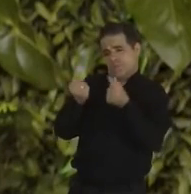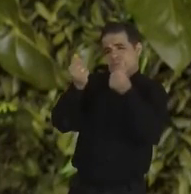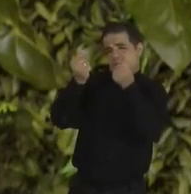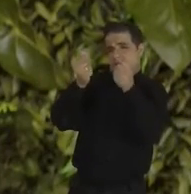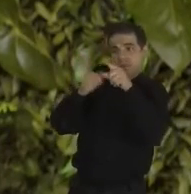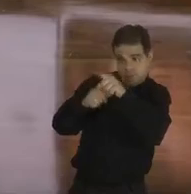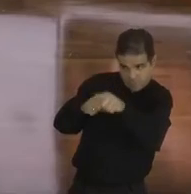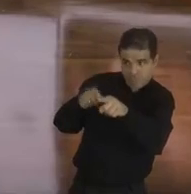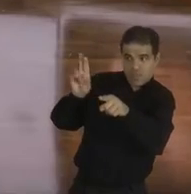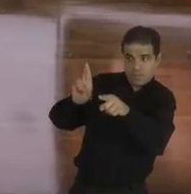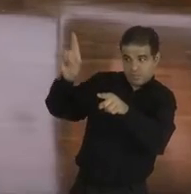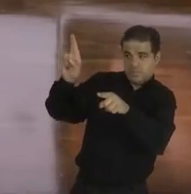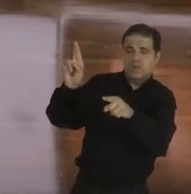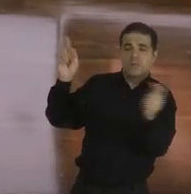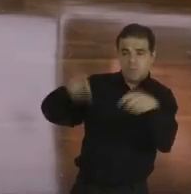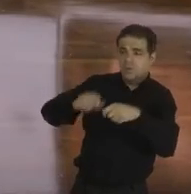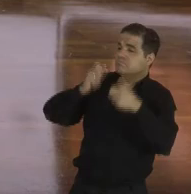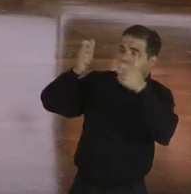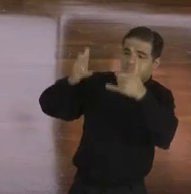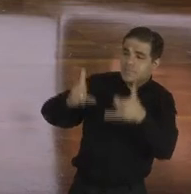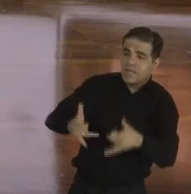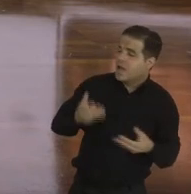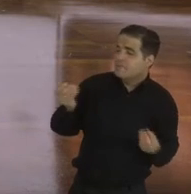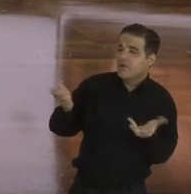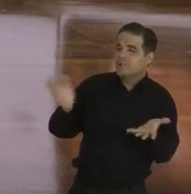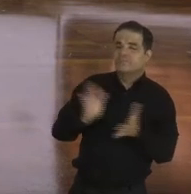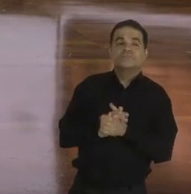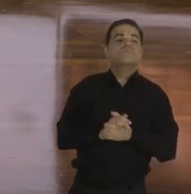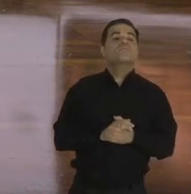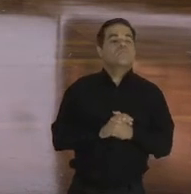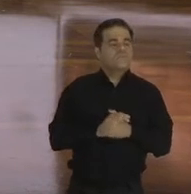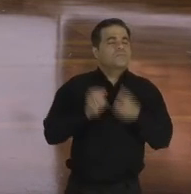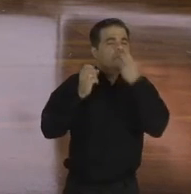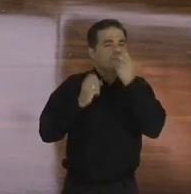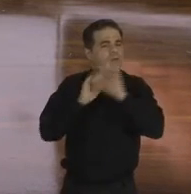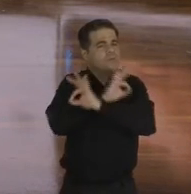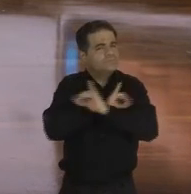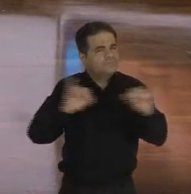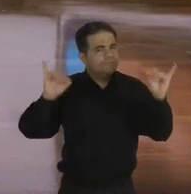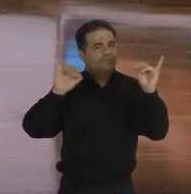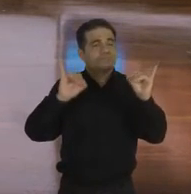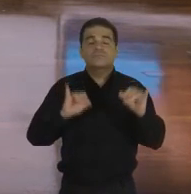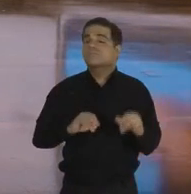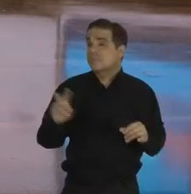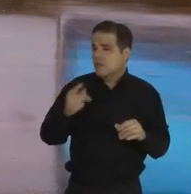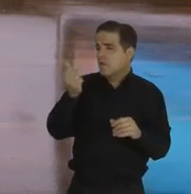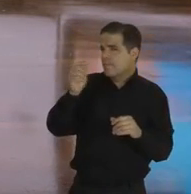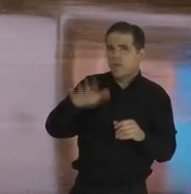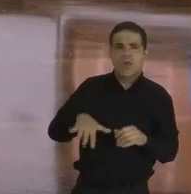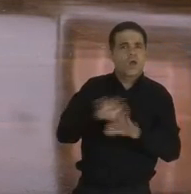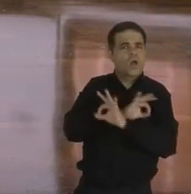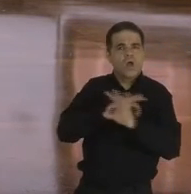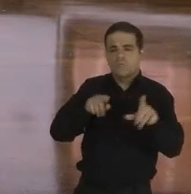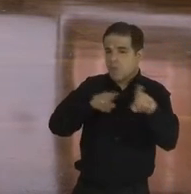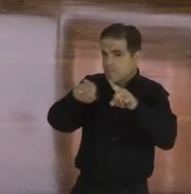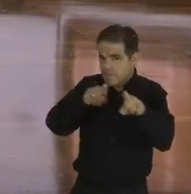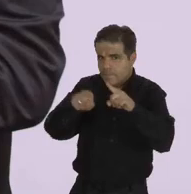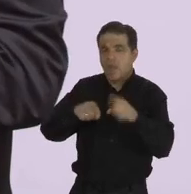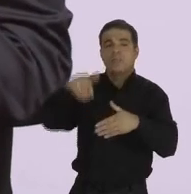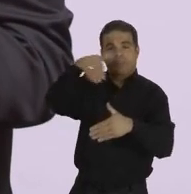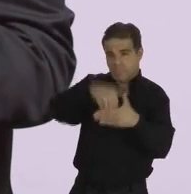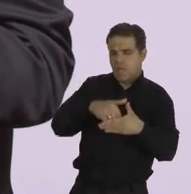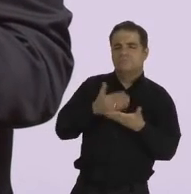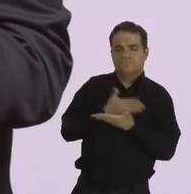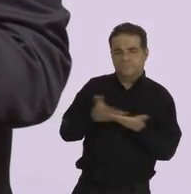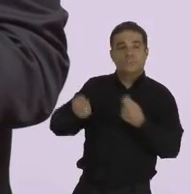Cristiano tá com você conta tudo Cristiane vamos lá e a boa notícia Juliana Edgar é um preço extremamente competitivo dentro